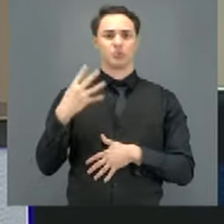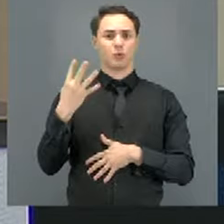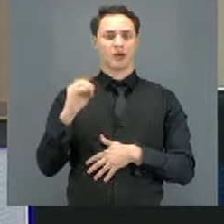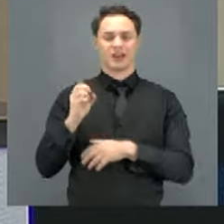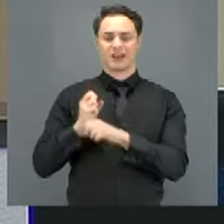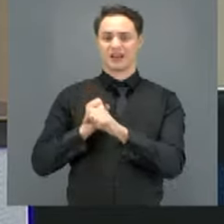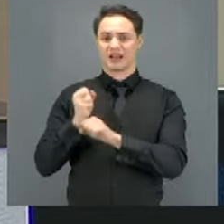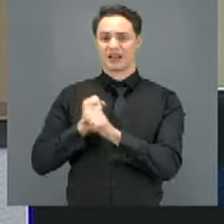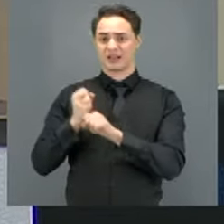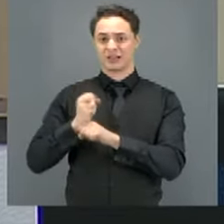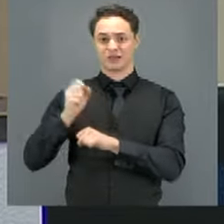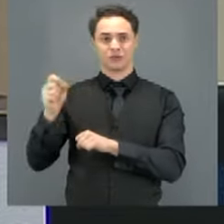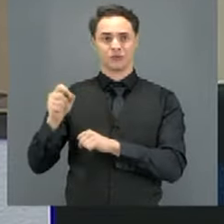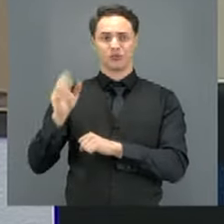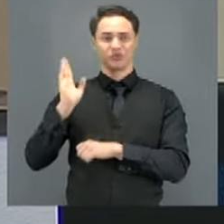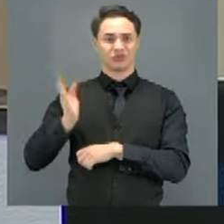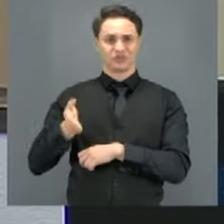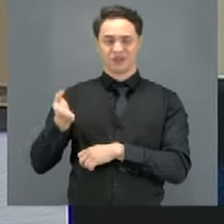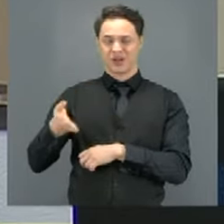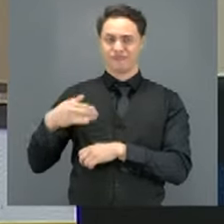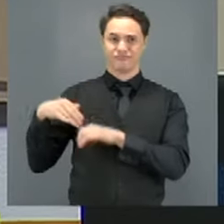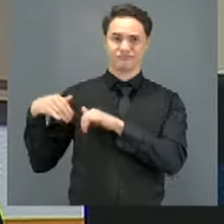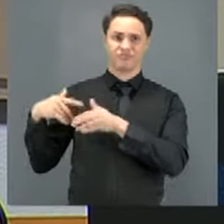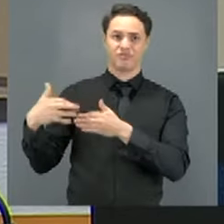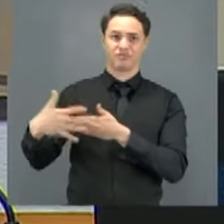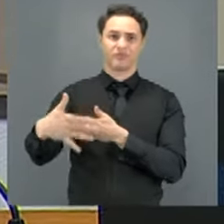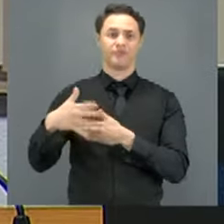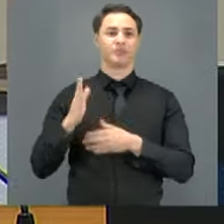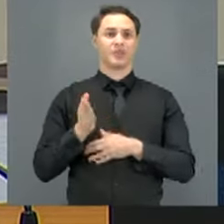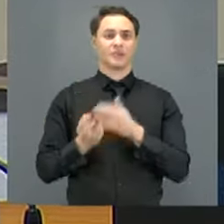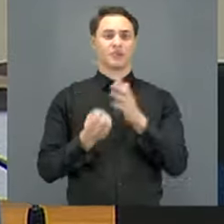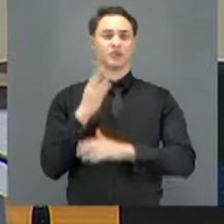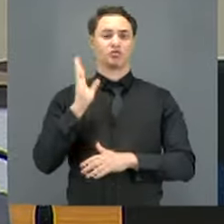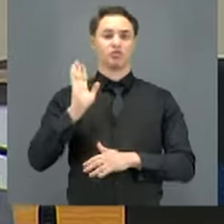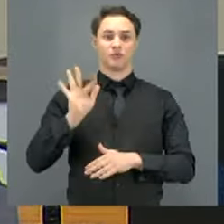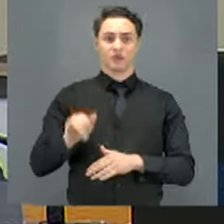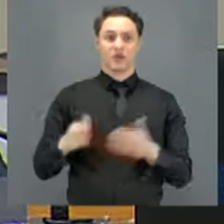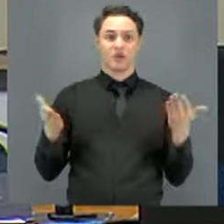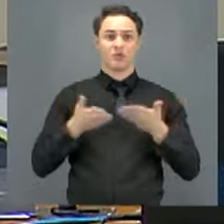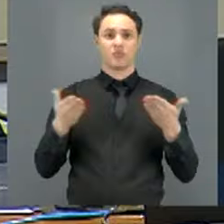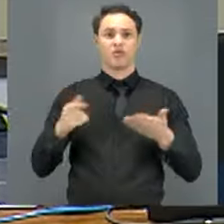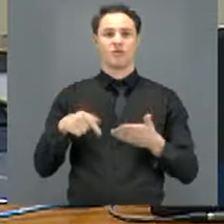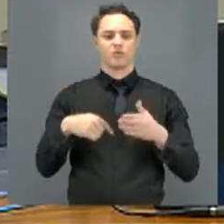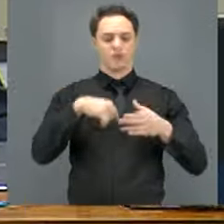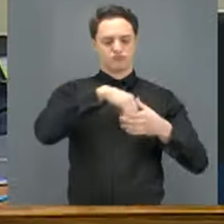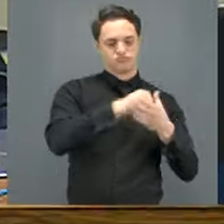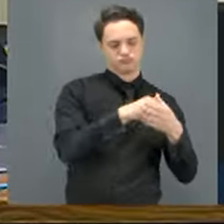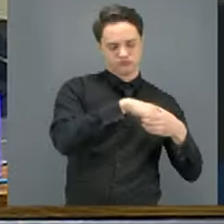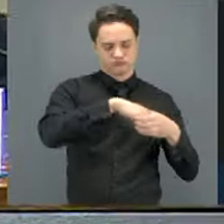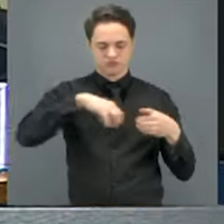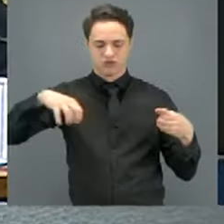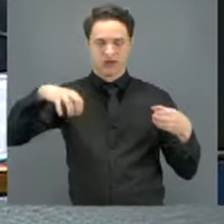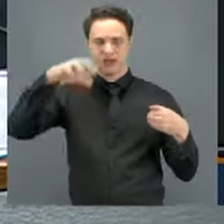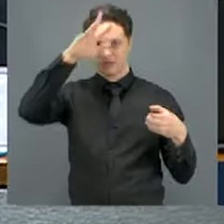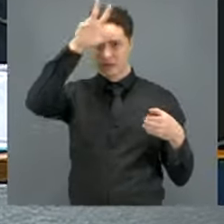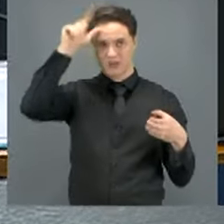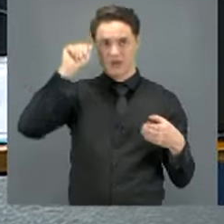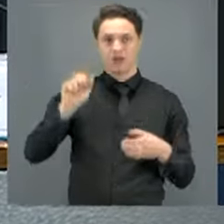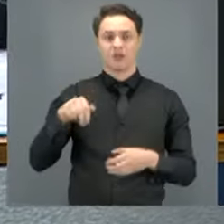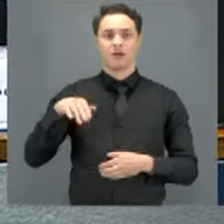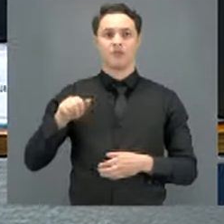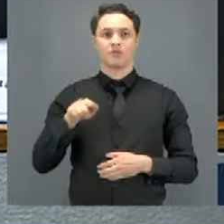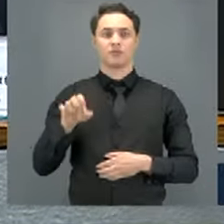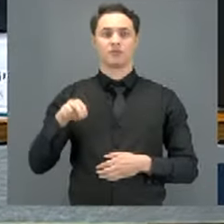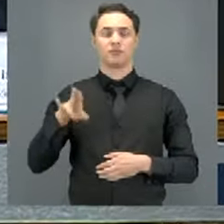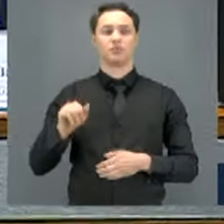para implantar isso aqui que apareceu agora, já é o produto final, que é isolar a Amazônia. Isolar,